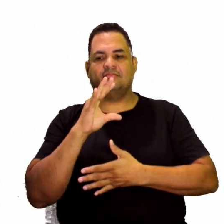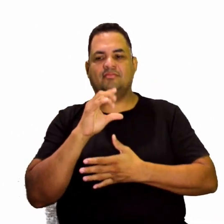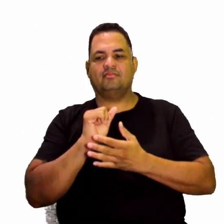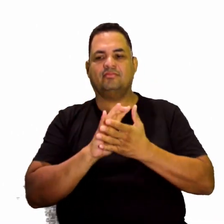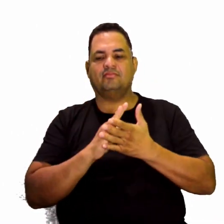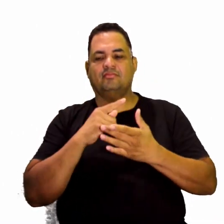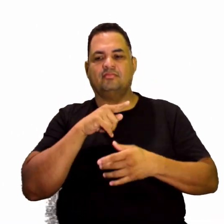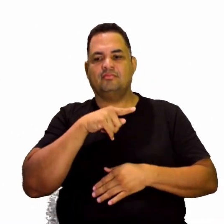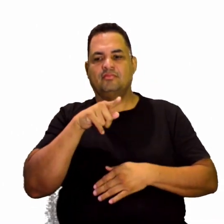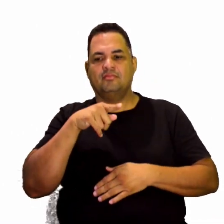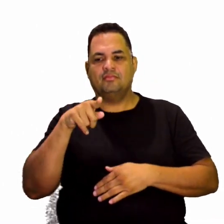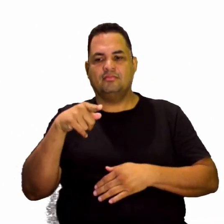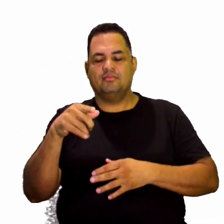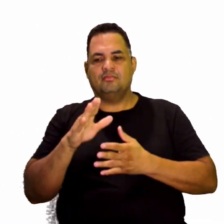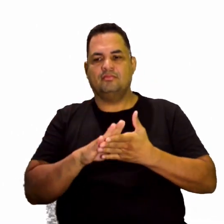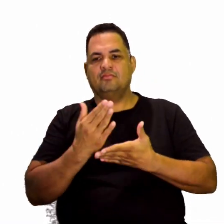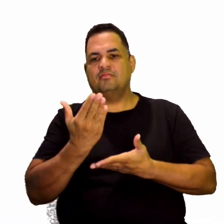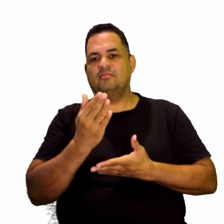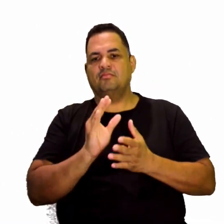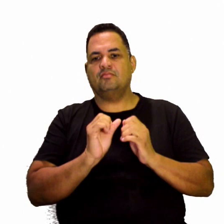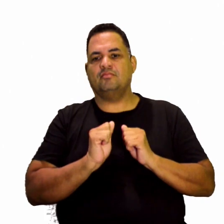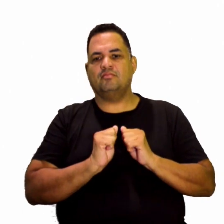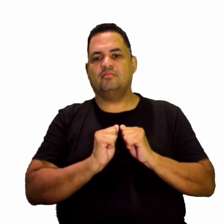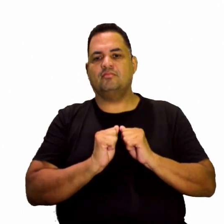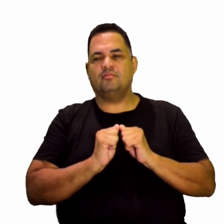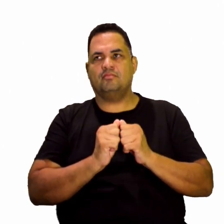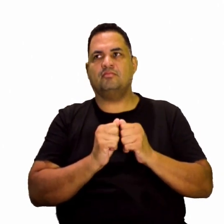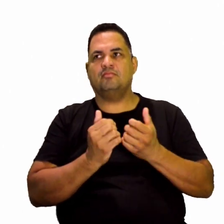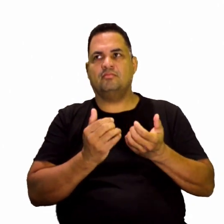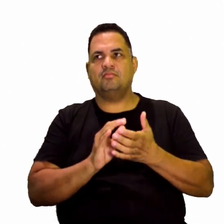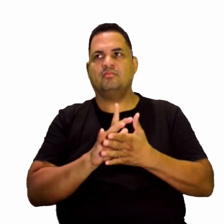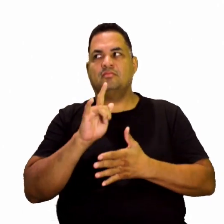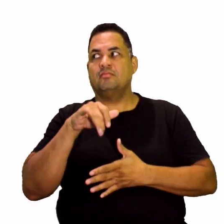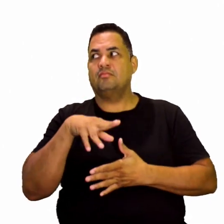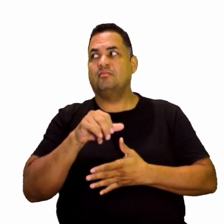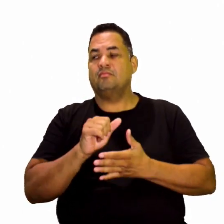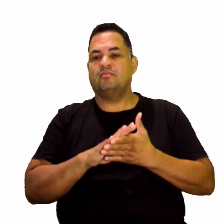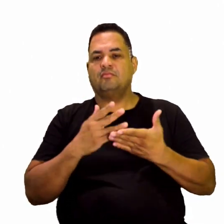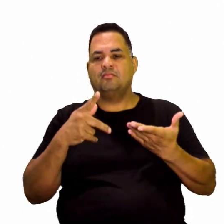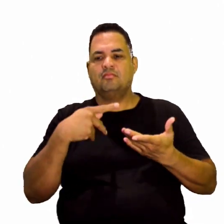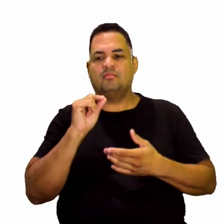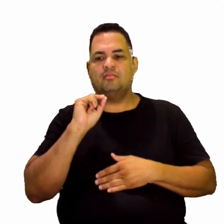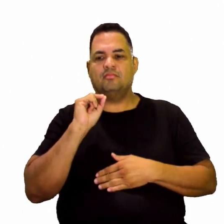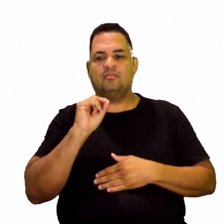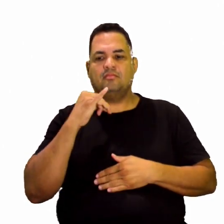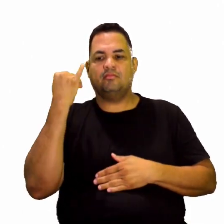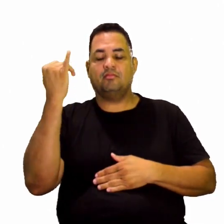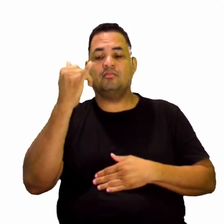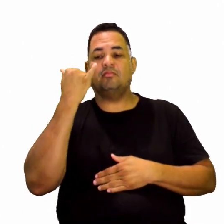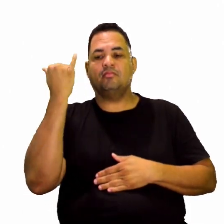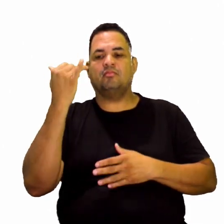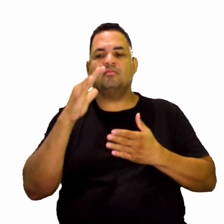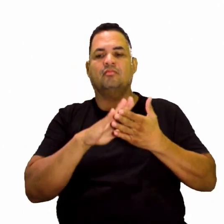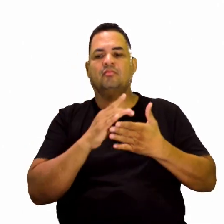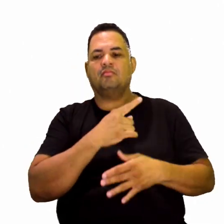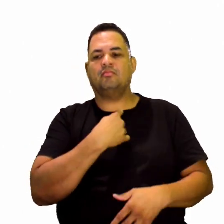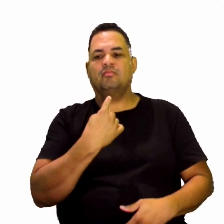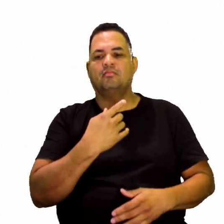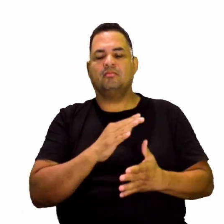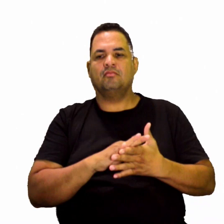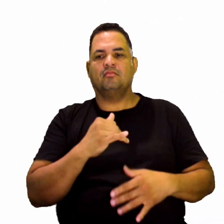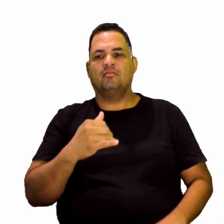que é o sequenciamento que a gente chama ali do conjunto de genes, né? O genoma. Então o que ele tem relevância para a gente?